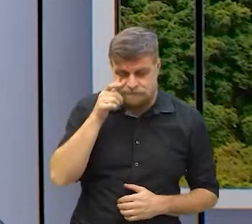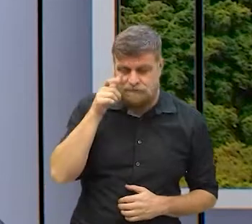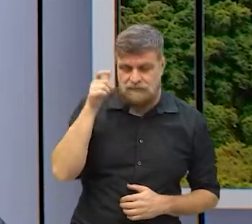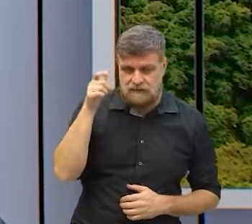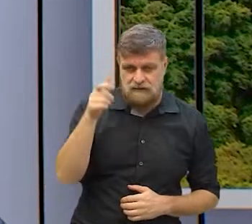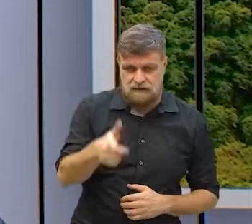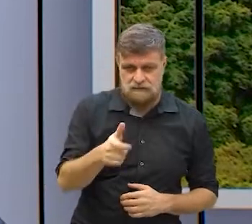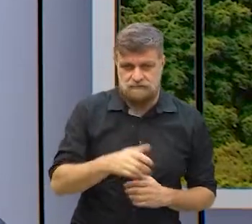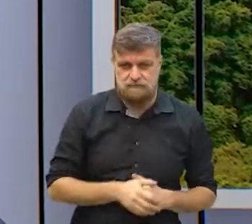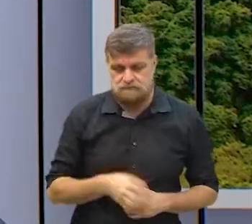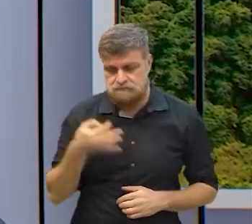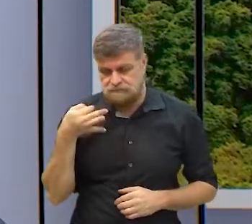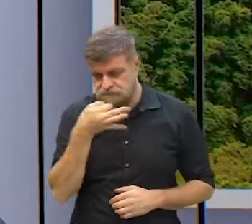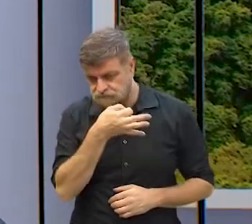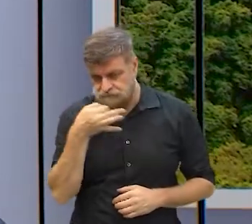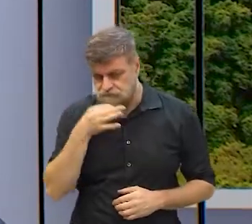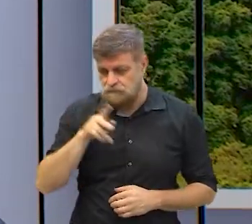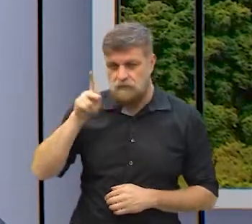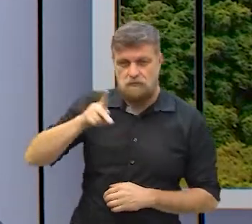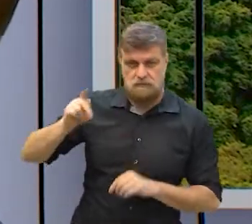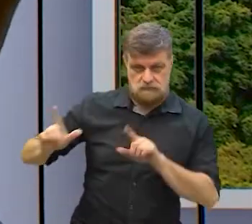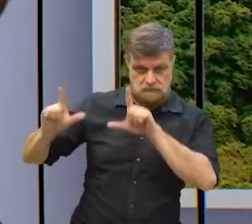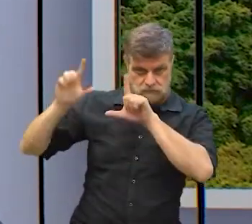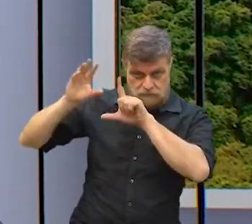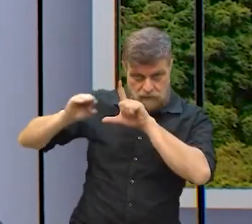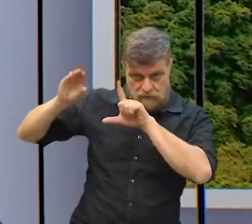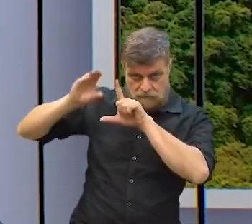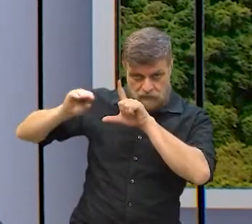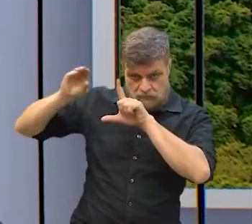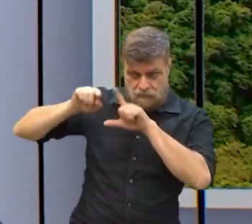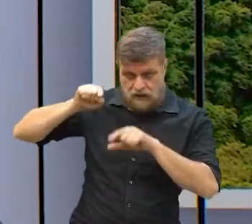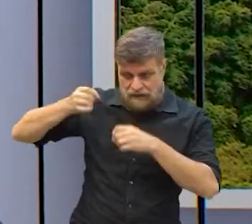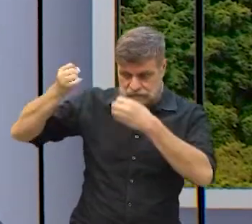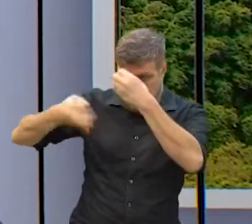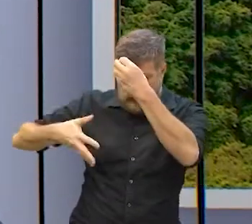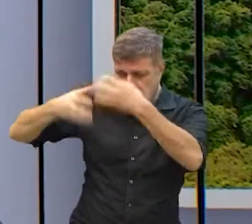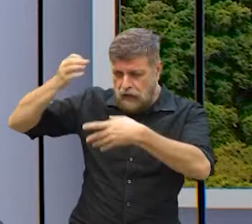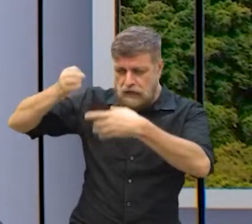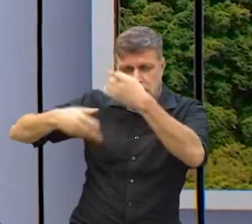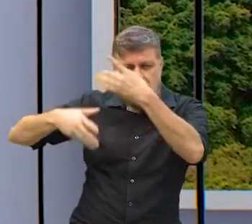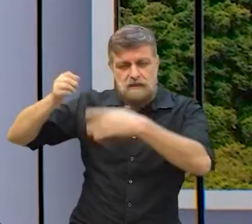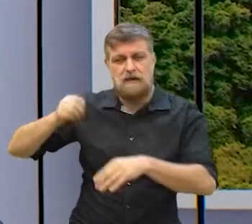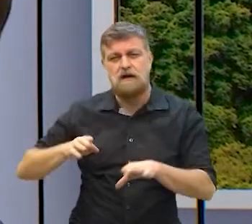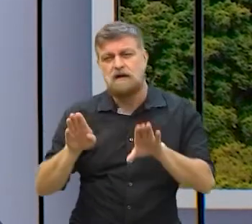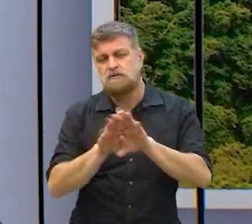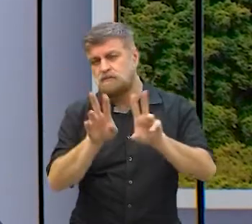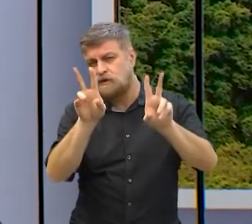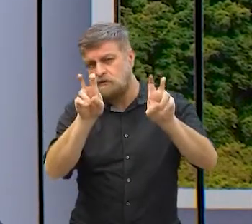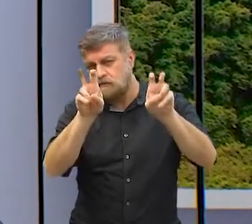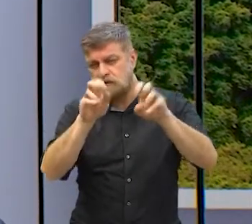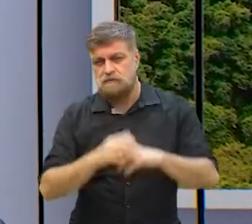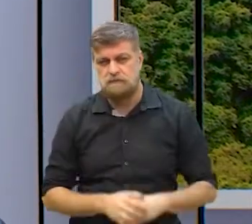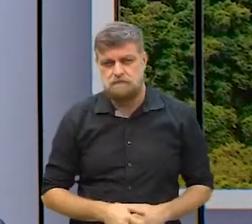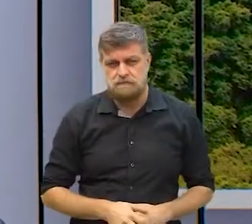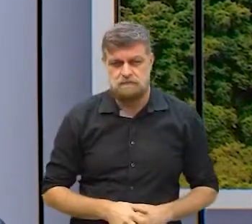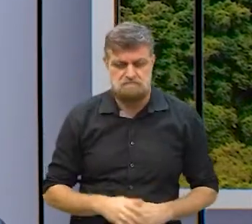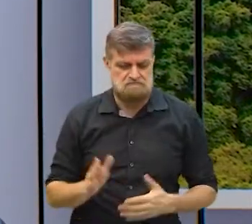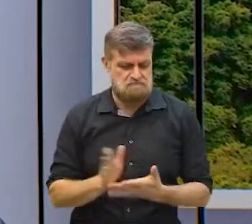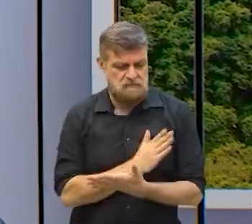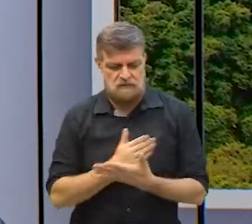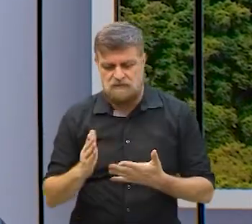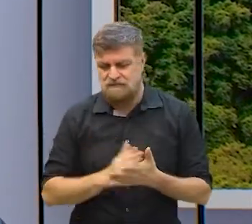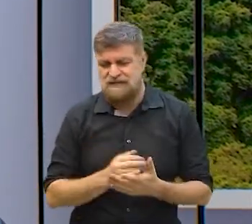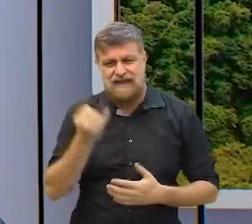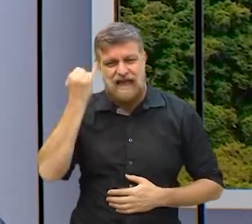É interessante até da fala também do professor, né, e falando sobre a questão, eu acho